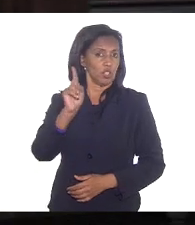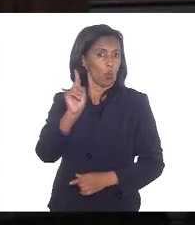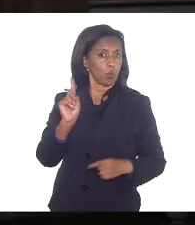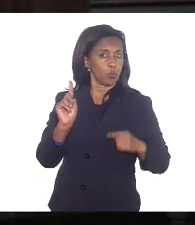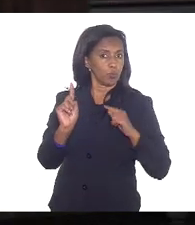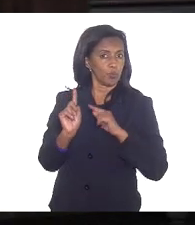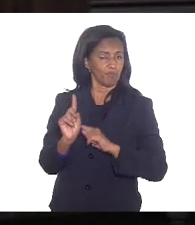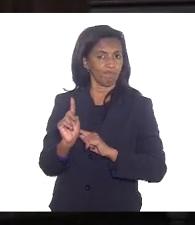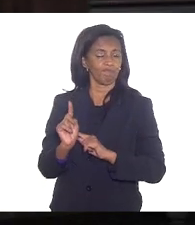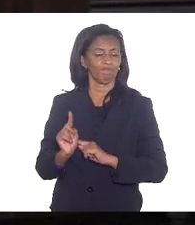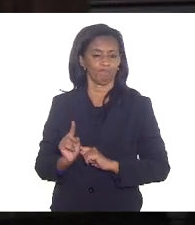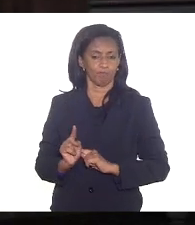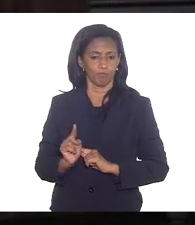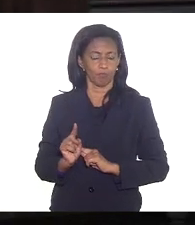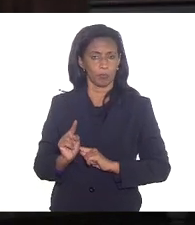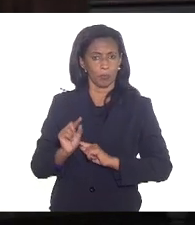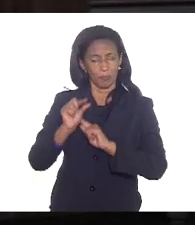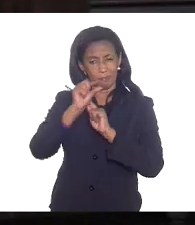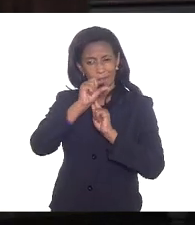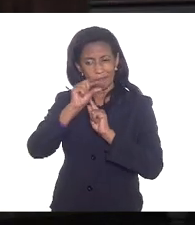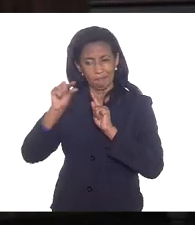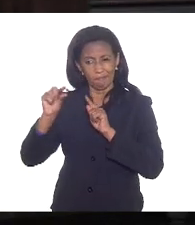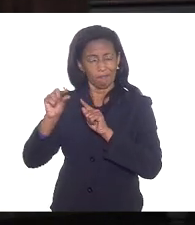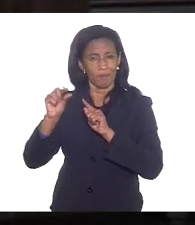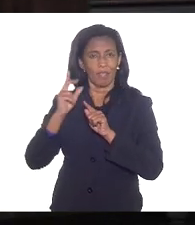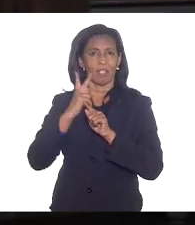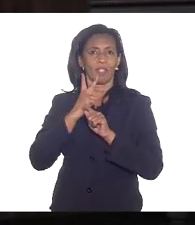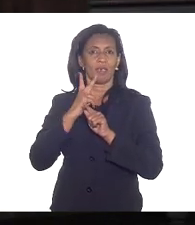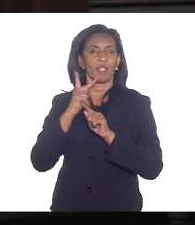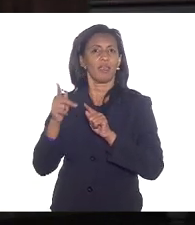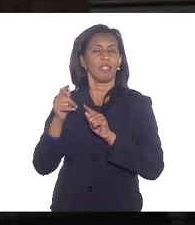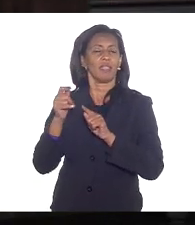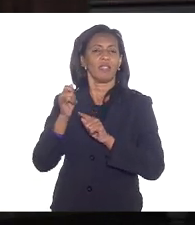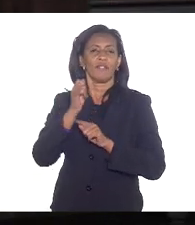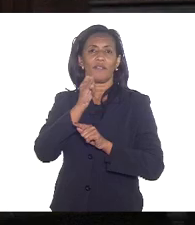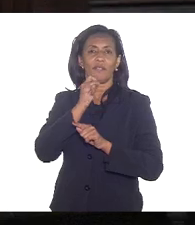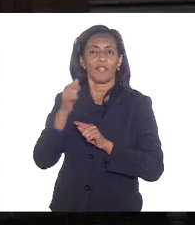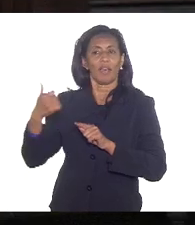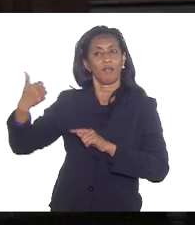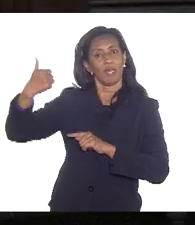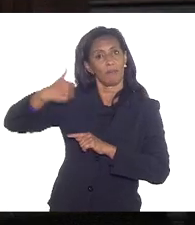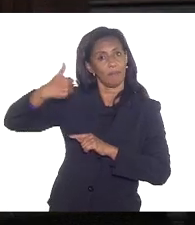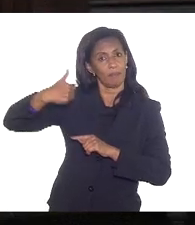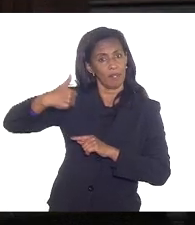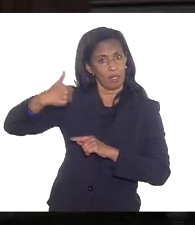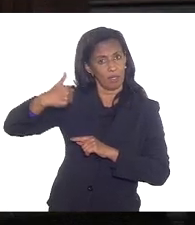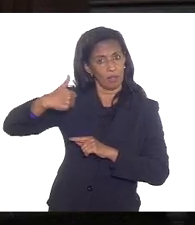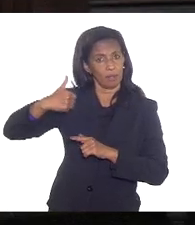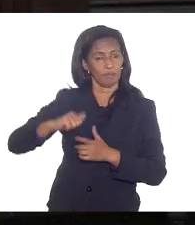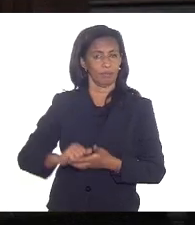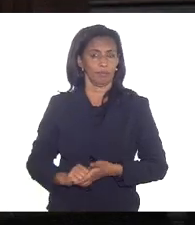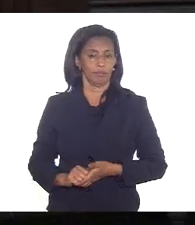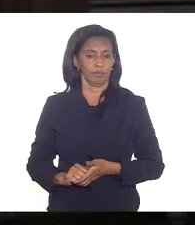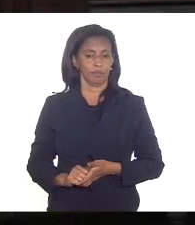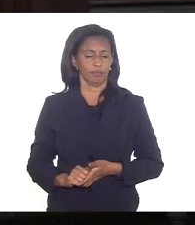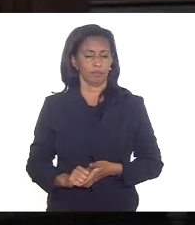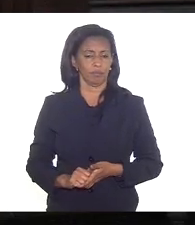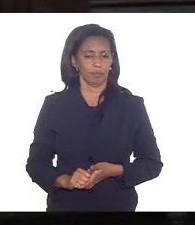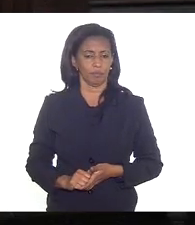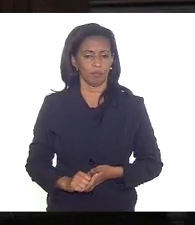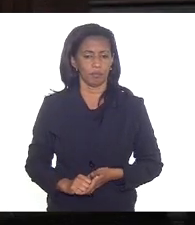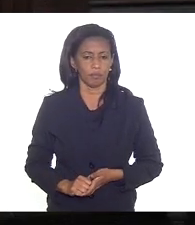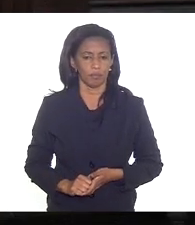dispositivo dizendo que ficava aquele primeiro ao talante